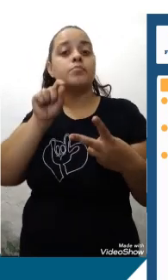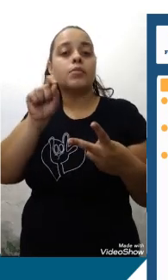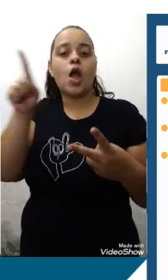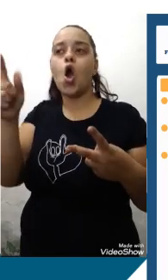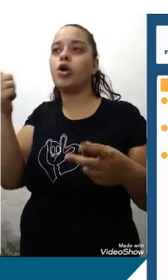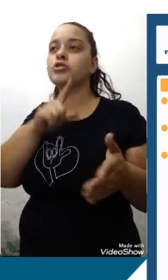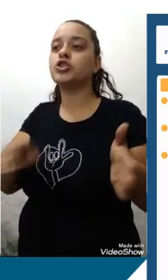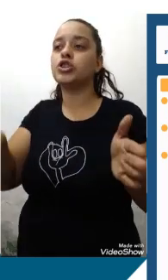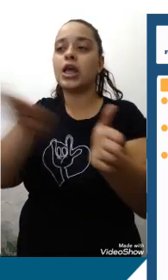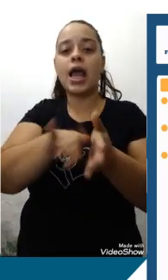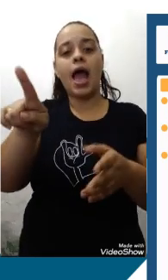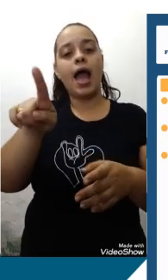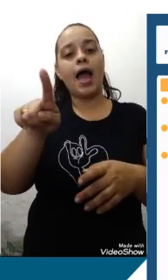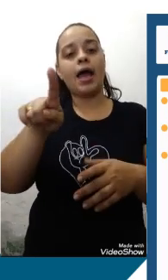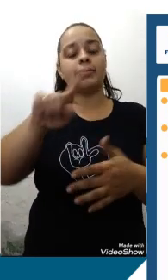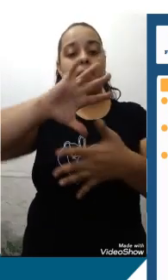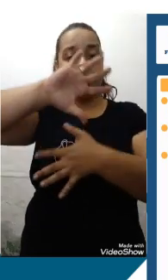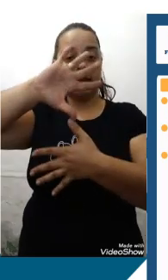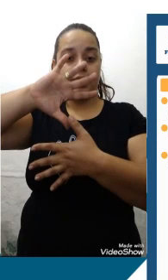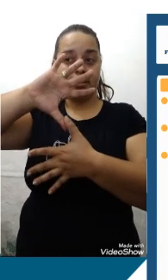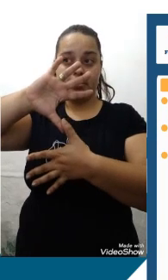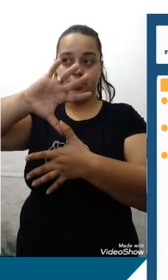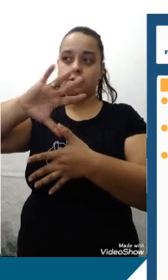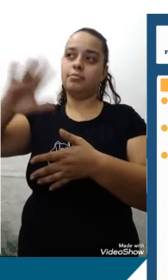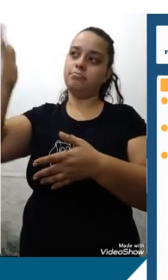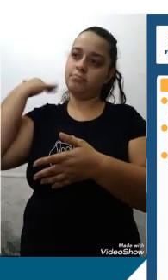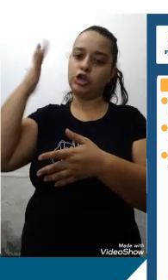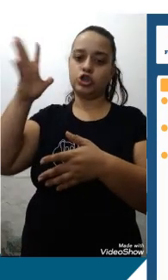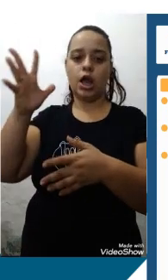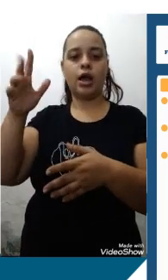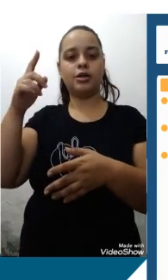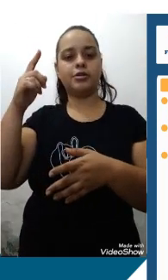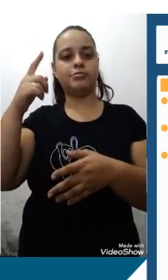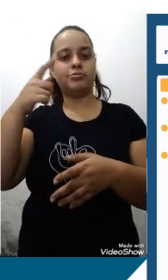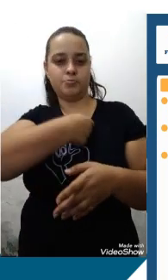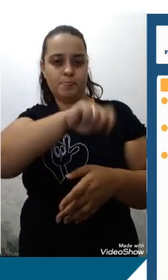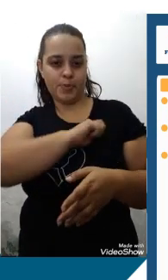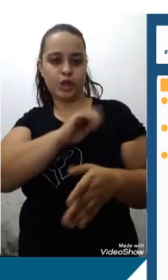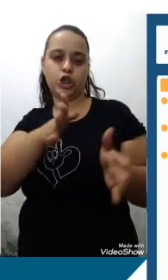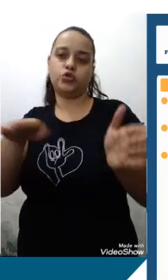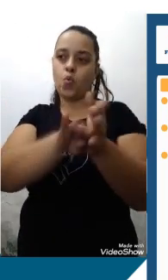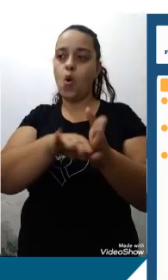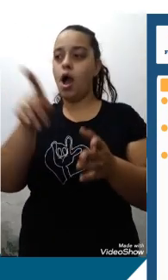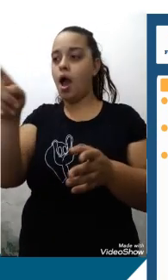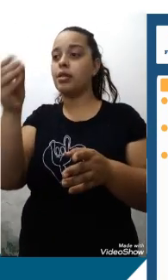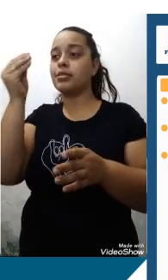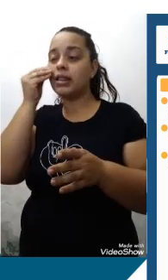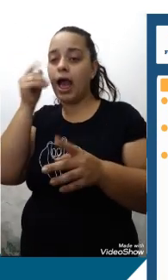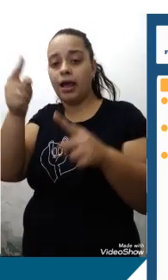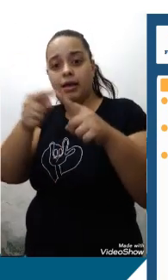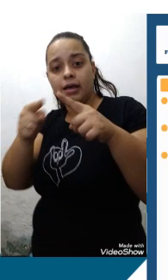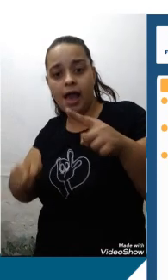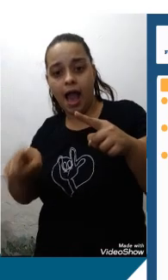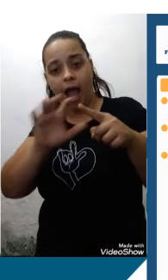Álvares Cabral faz uma parada na América, onde os espanhóis haviam chegado em 1492, antes de continuar com seu caminho cruzando o Atlântico, o